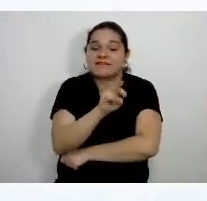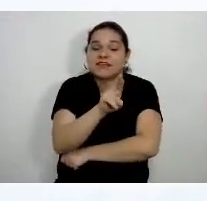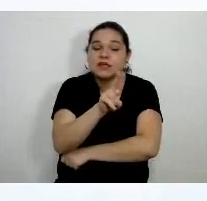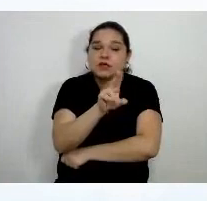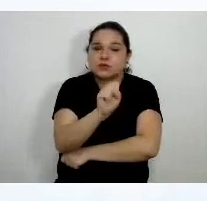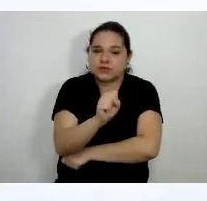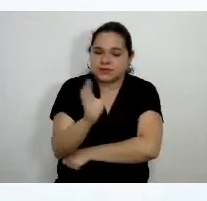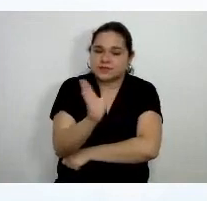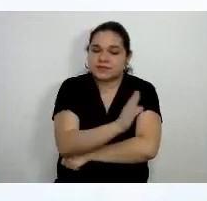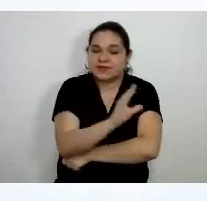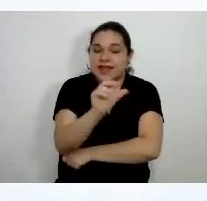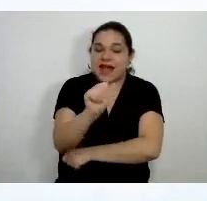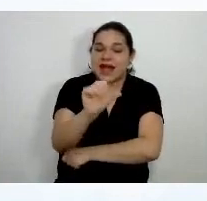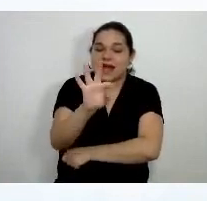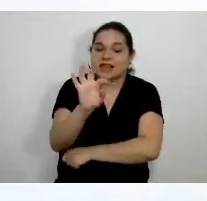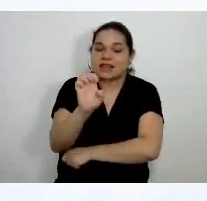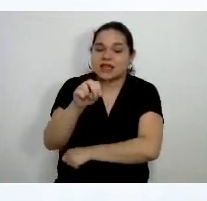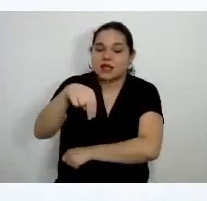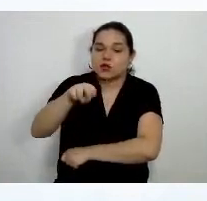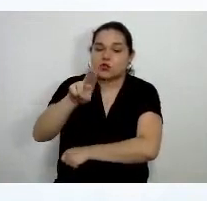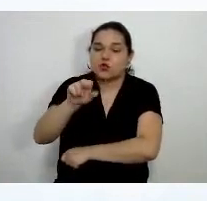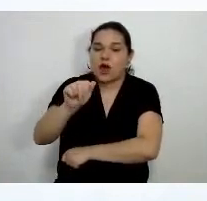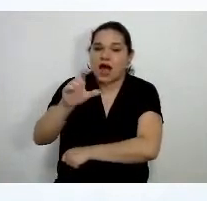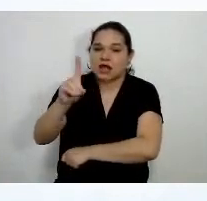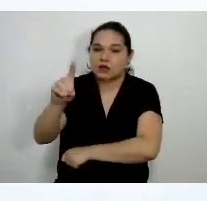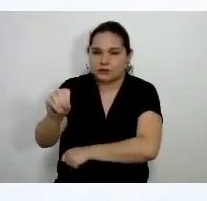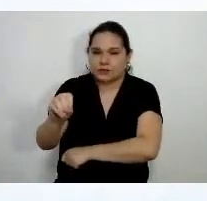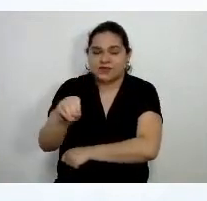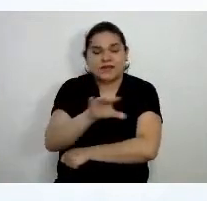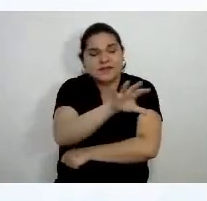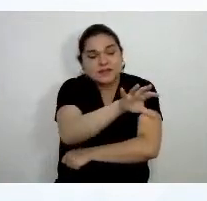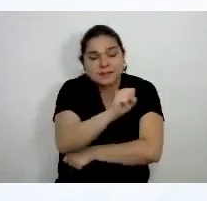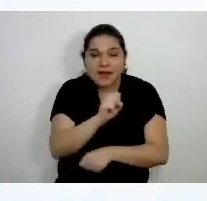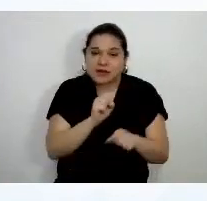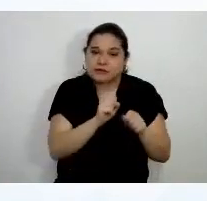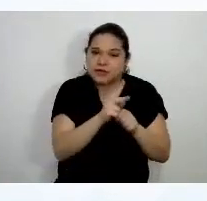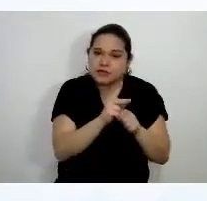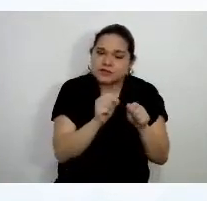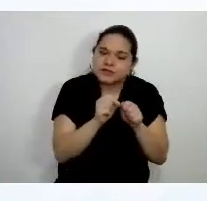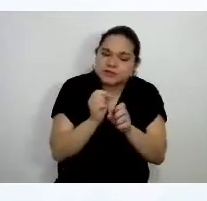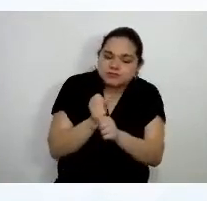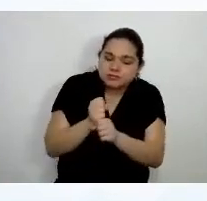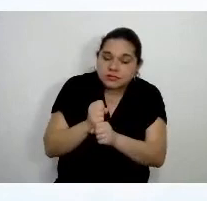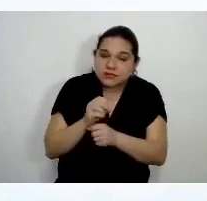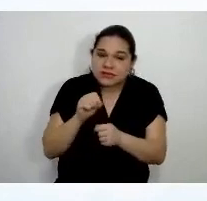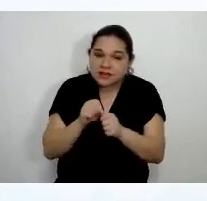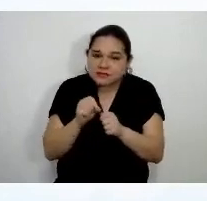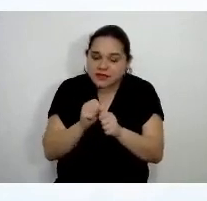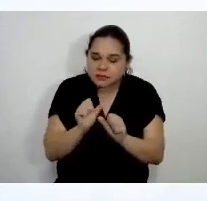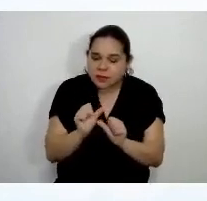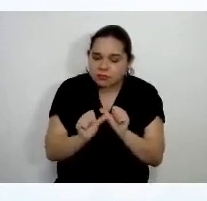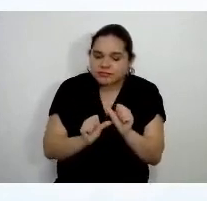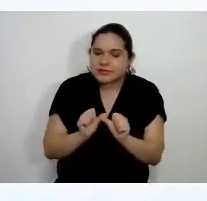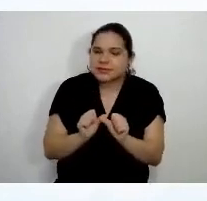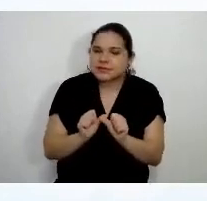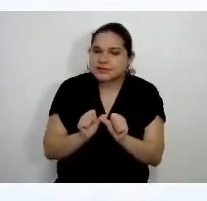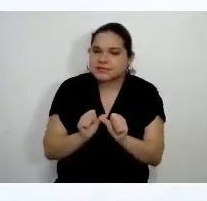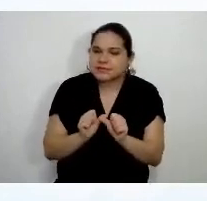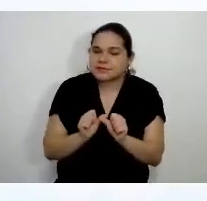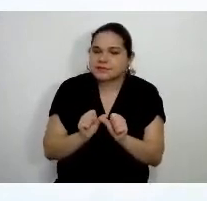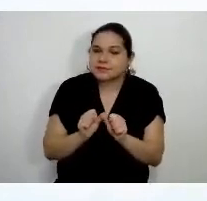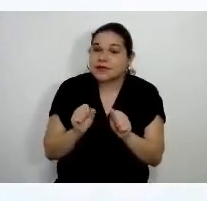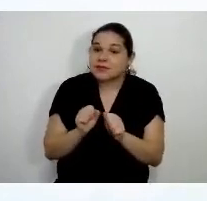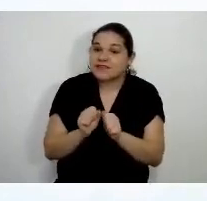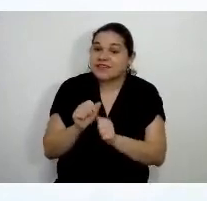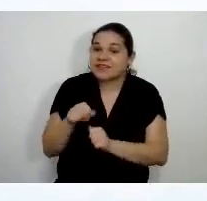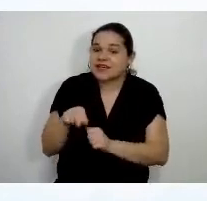para um segundo meio de cultura. Nesse transporte, ele sofre uma pequena mutação. Aí você aplica esse